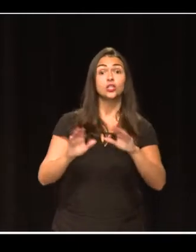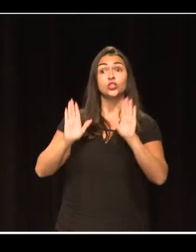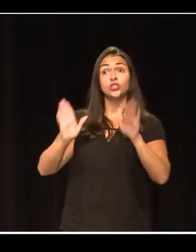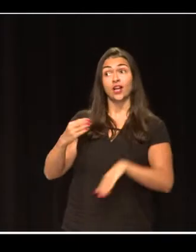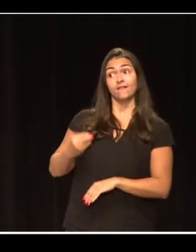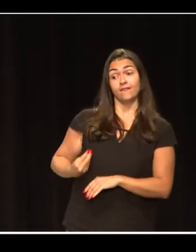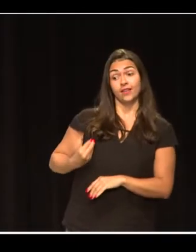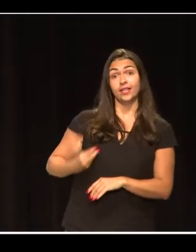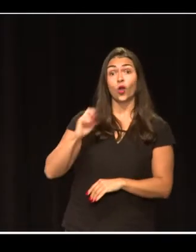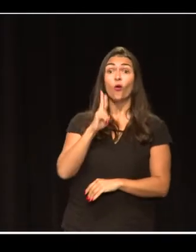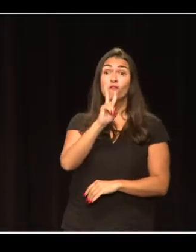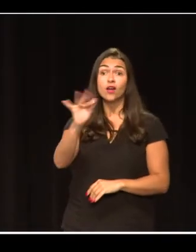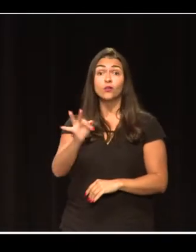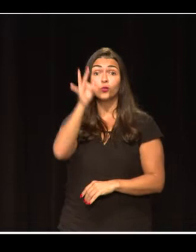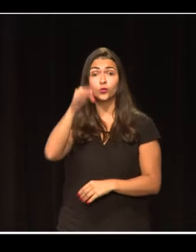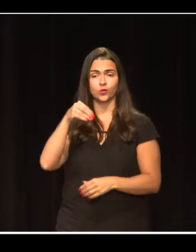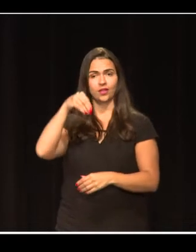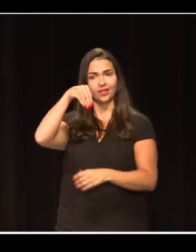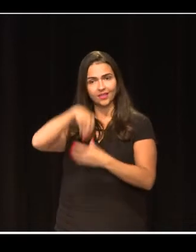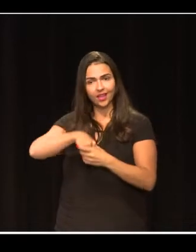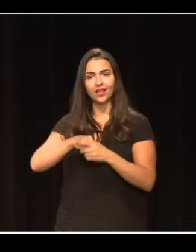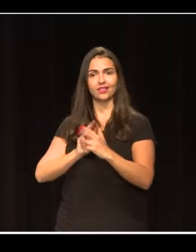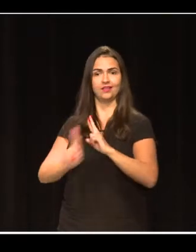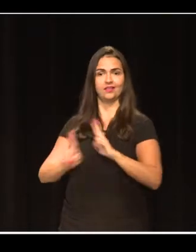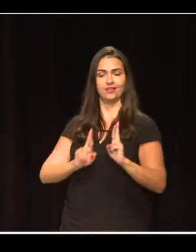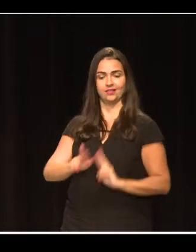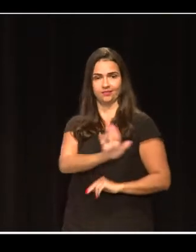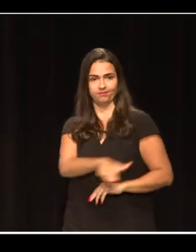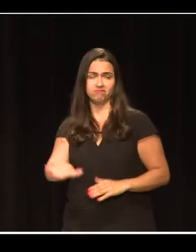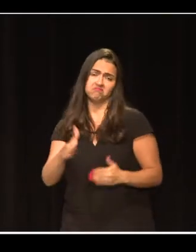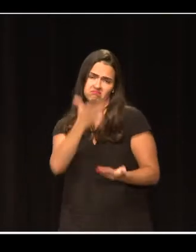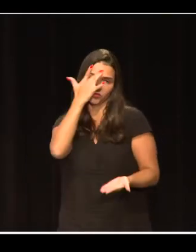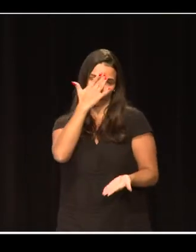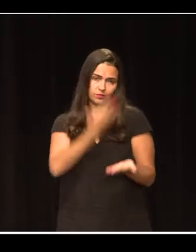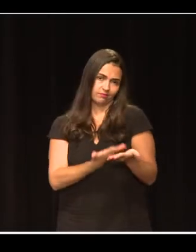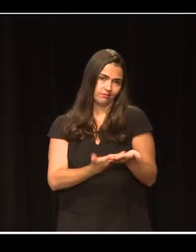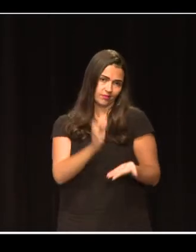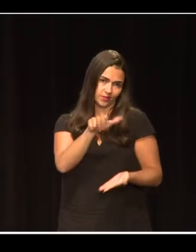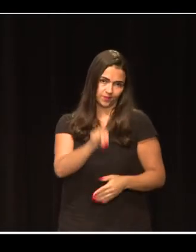vivido ou com o que vai ser vivido na relação com as crianças ou com os estudantes.